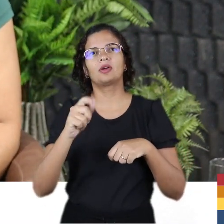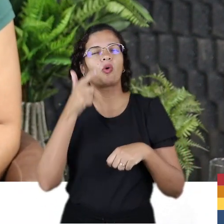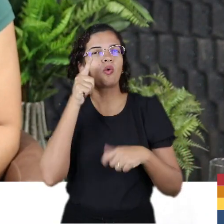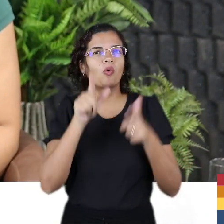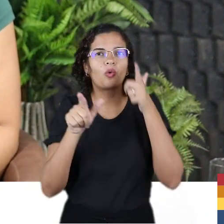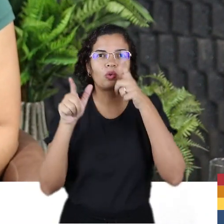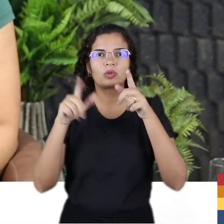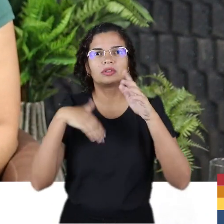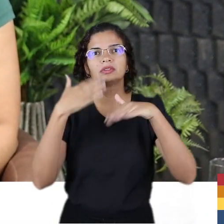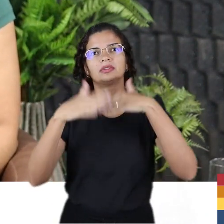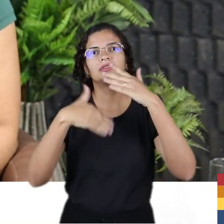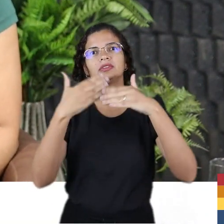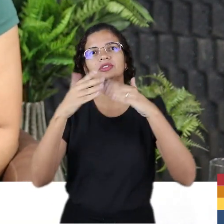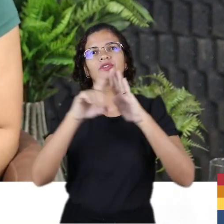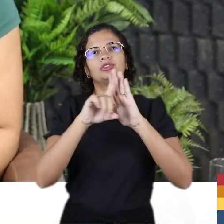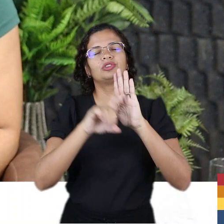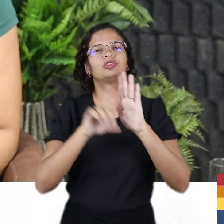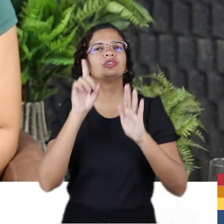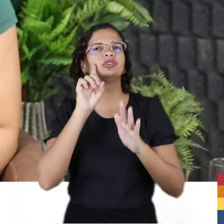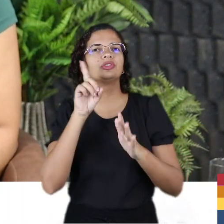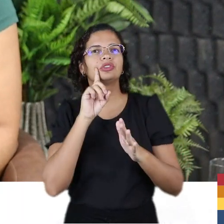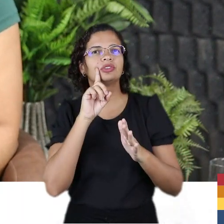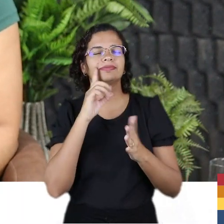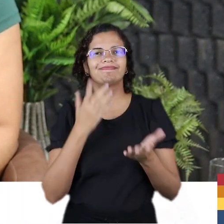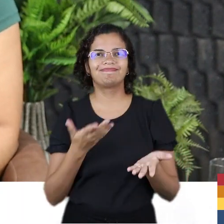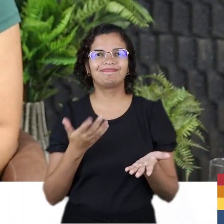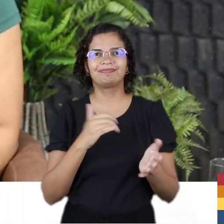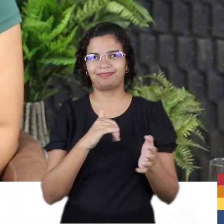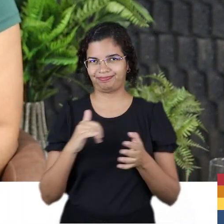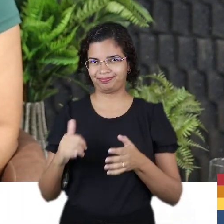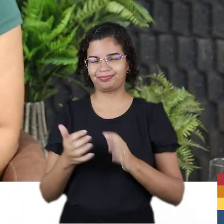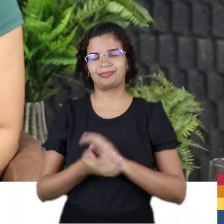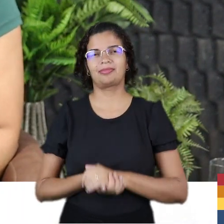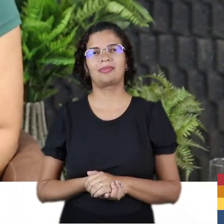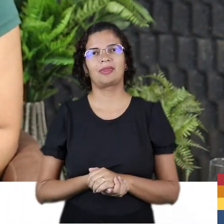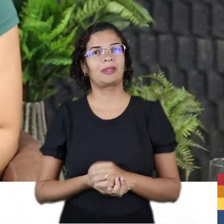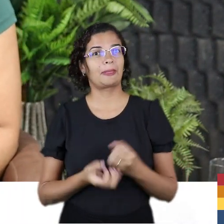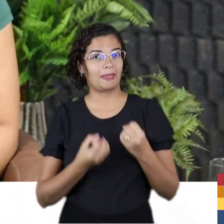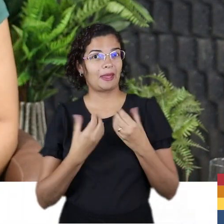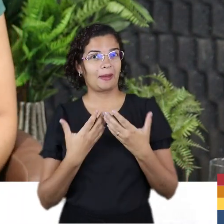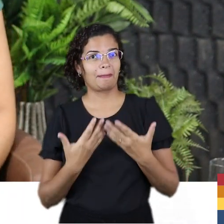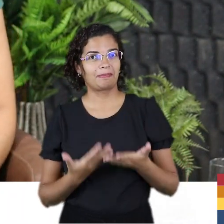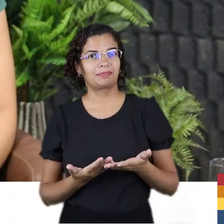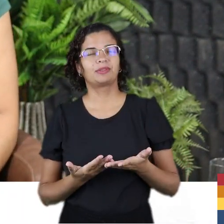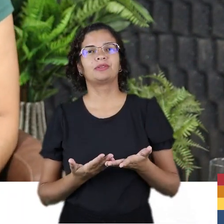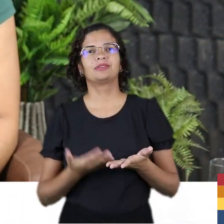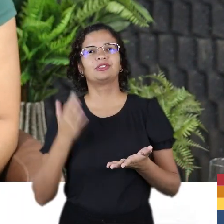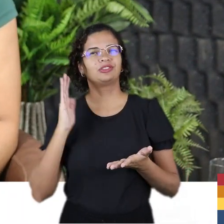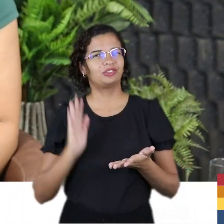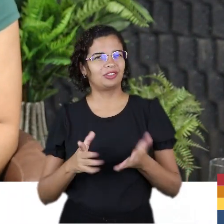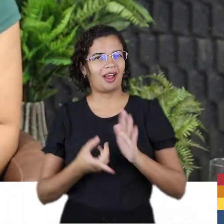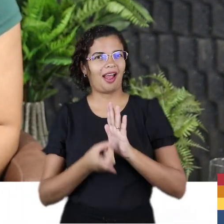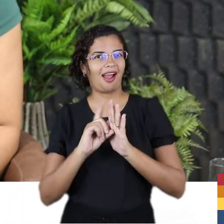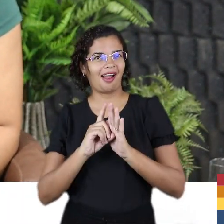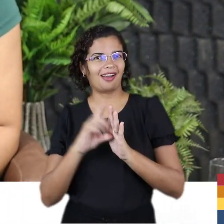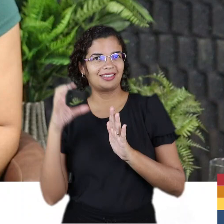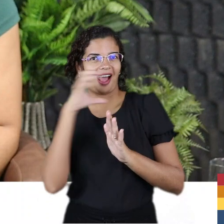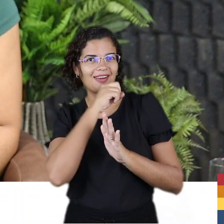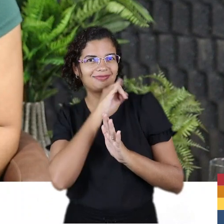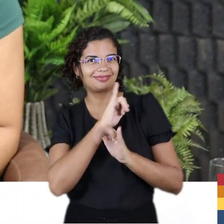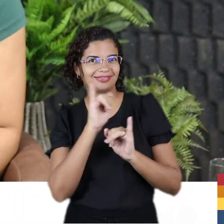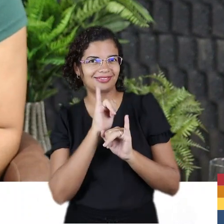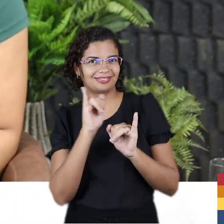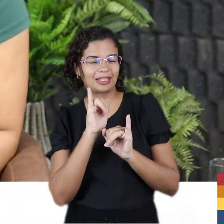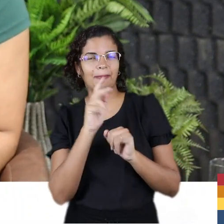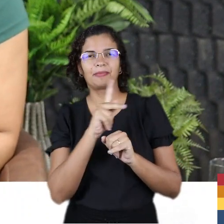coerente, oferecido alguns materiais que tem colaborado, que a gente tem acompanhado esse processo, mas assim,